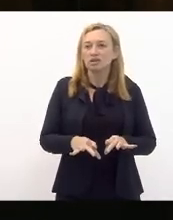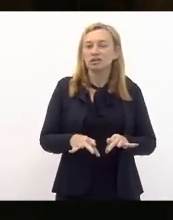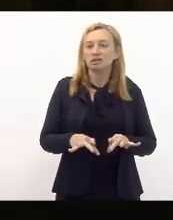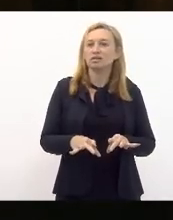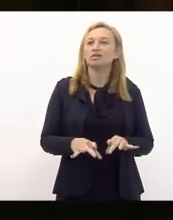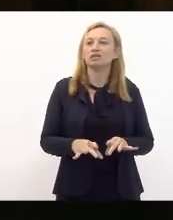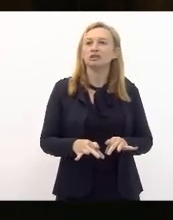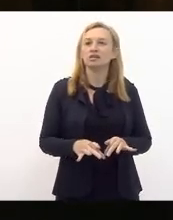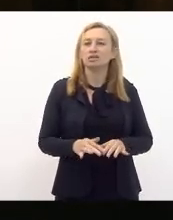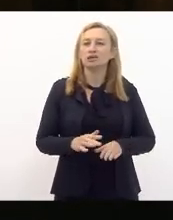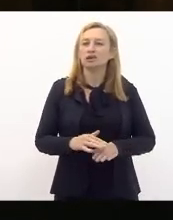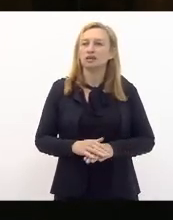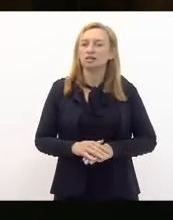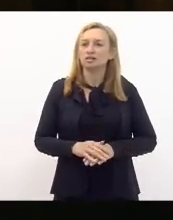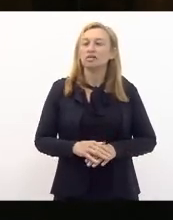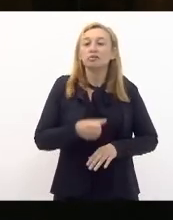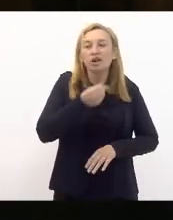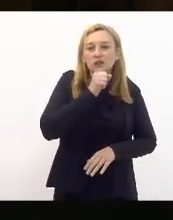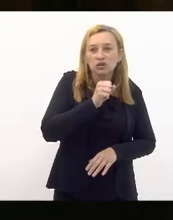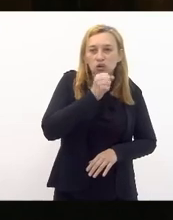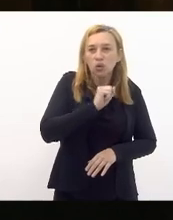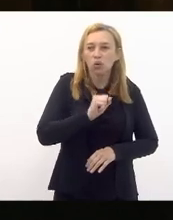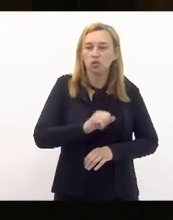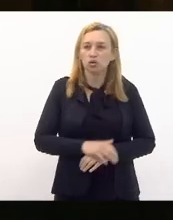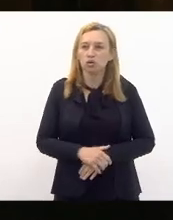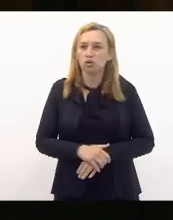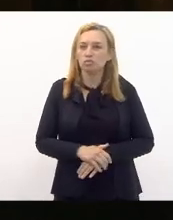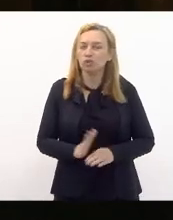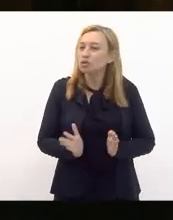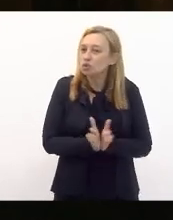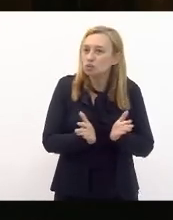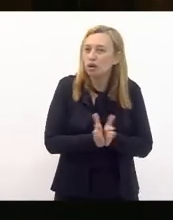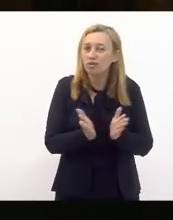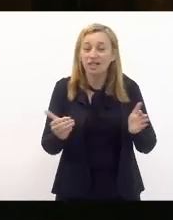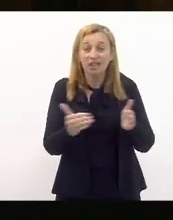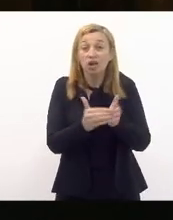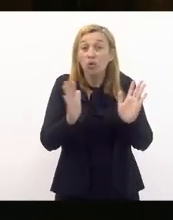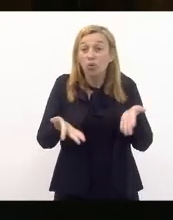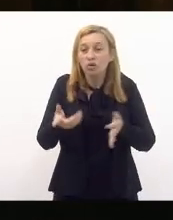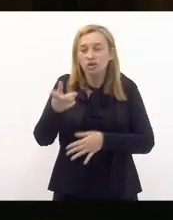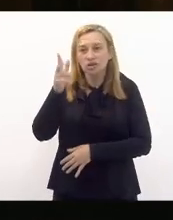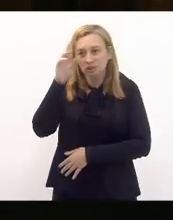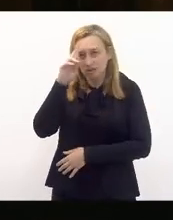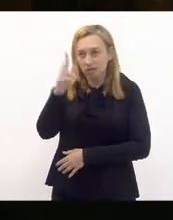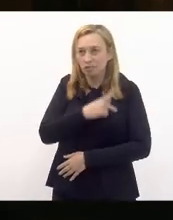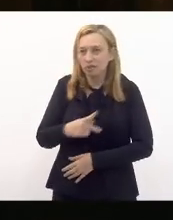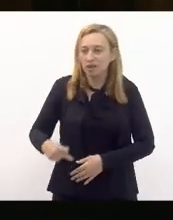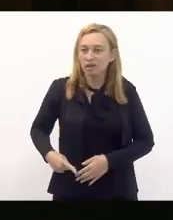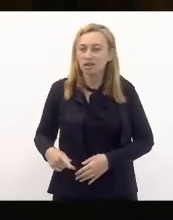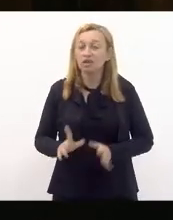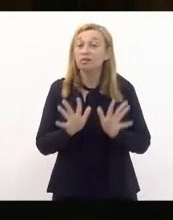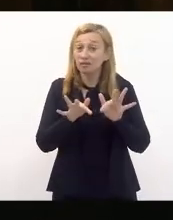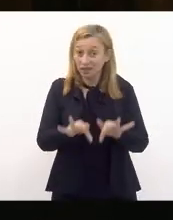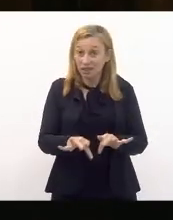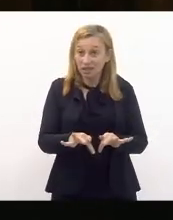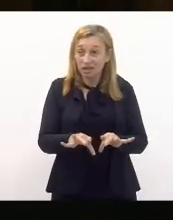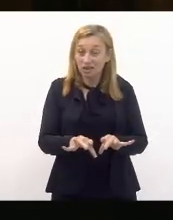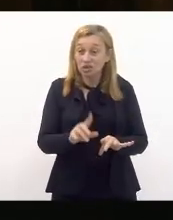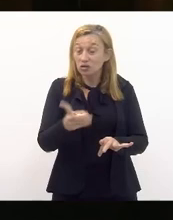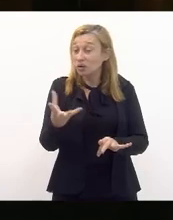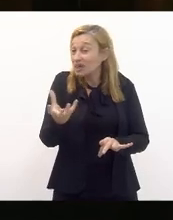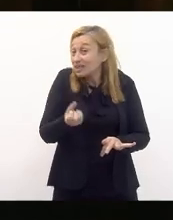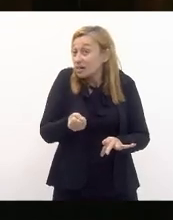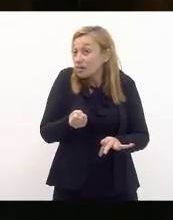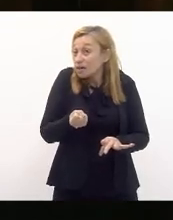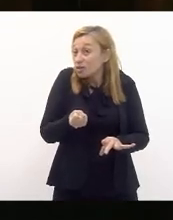as melhorias para os idosos que até hoje senhora Presidente pode me e já para concluir não